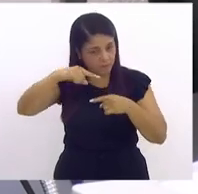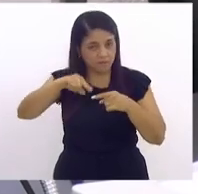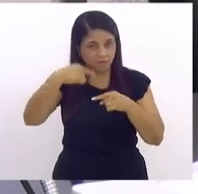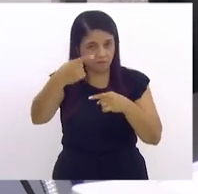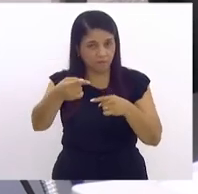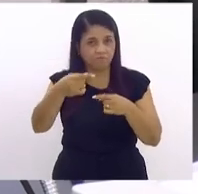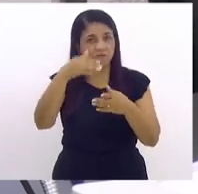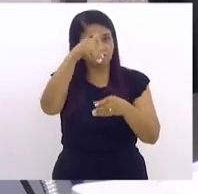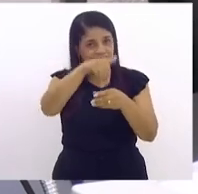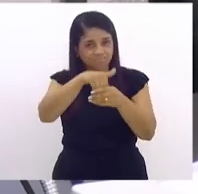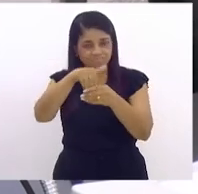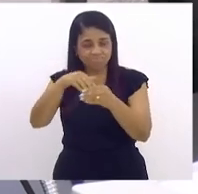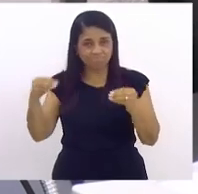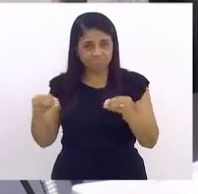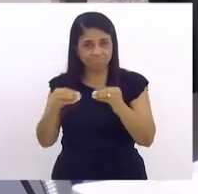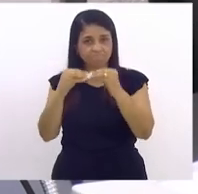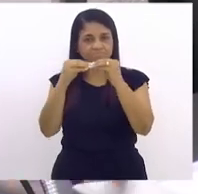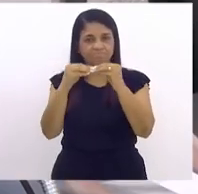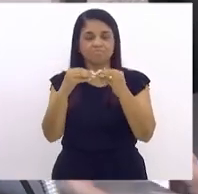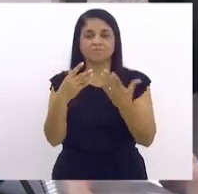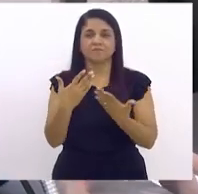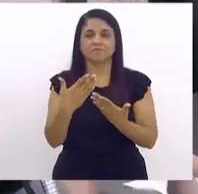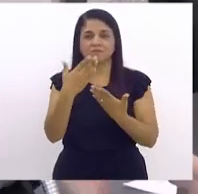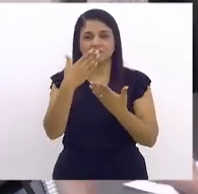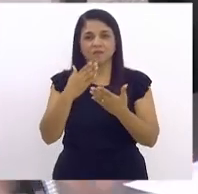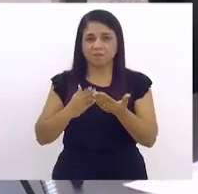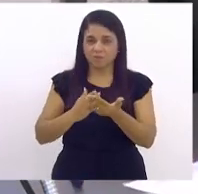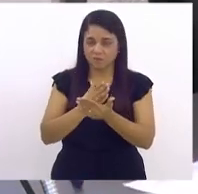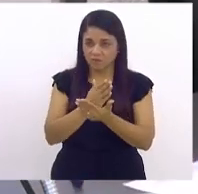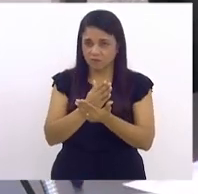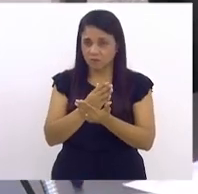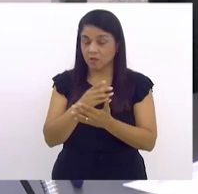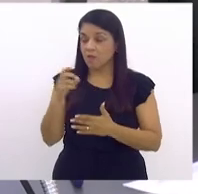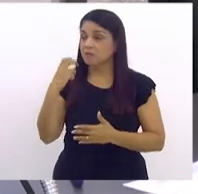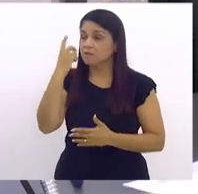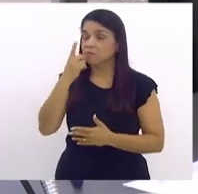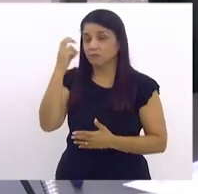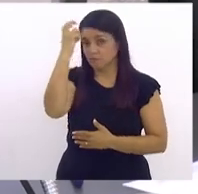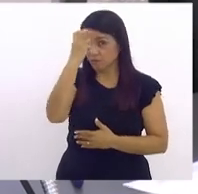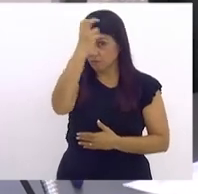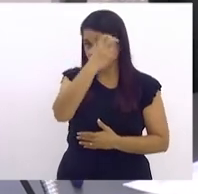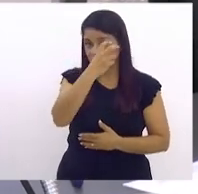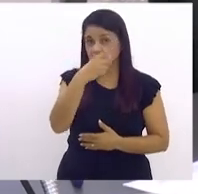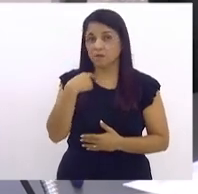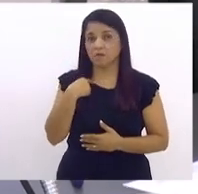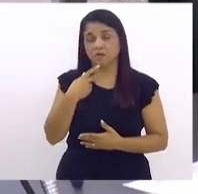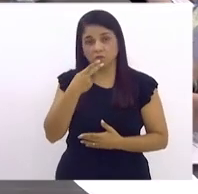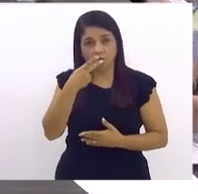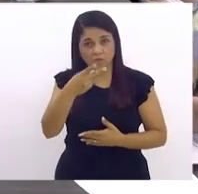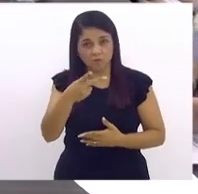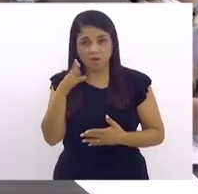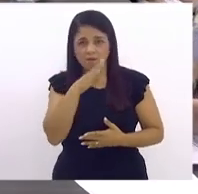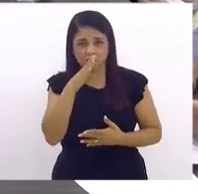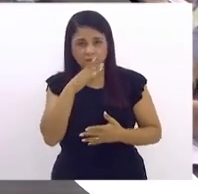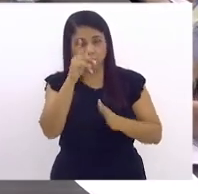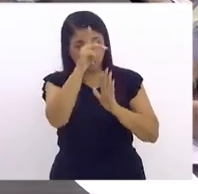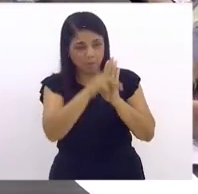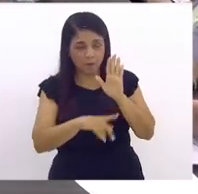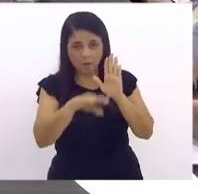votação da extraordinária, permaneçam como estão, aprovado. Deputada Verônica. Não, muito rapidamente, presidente, passaram inúmeros